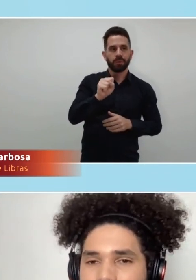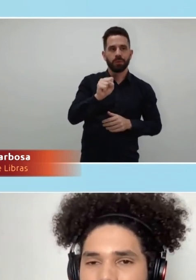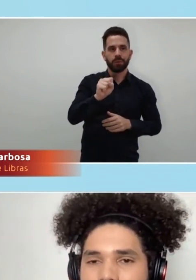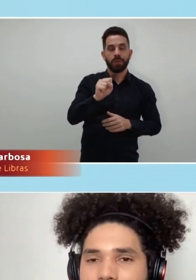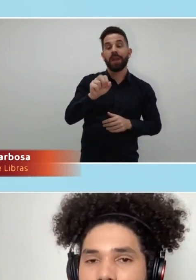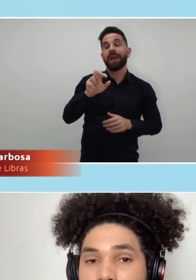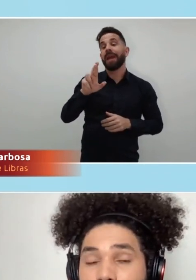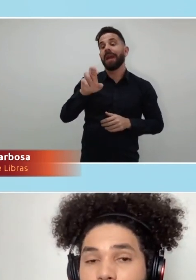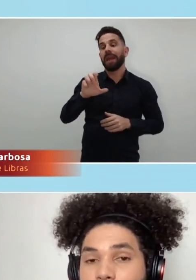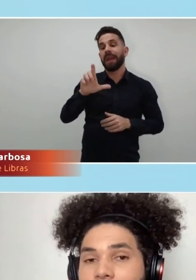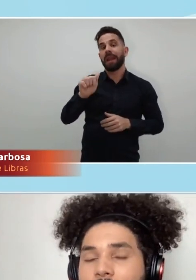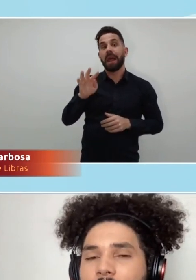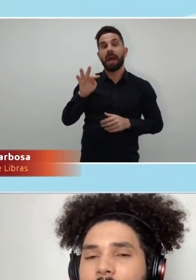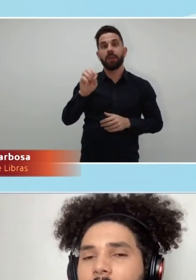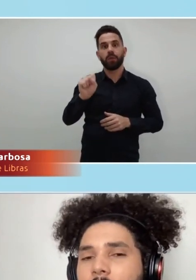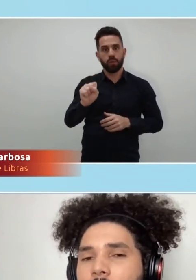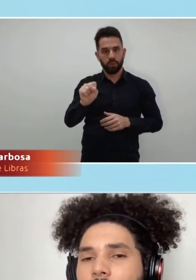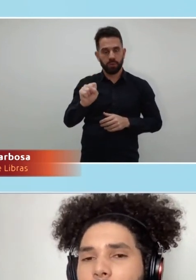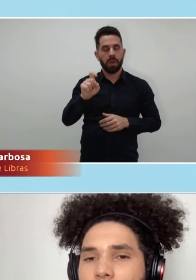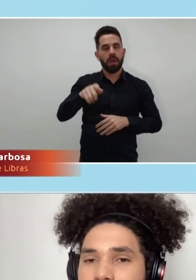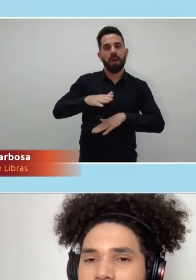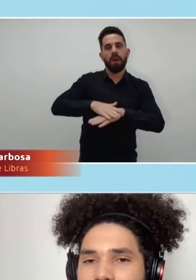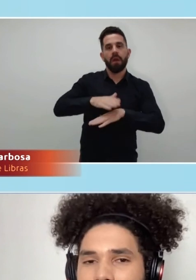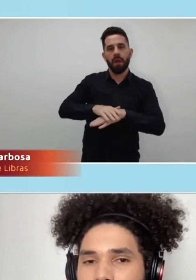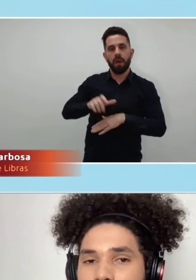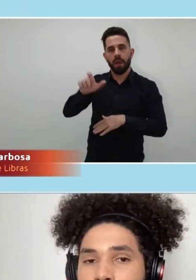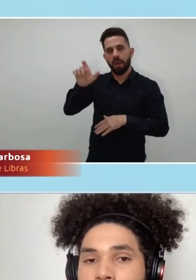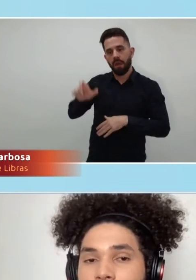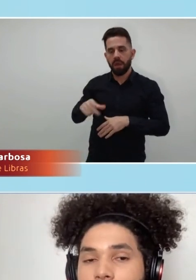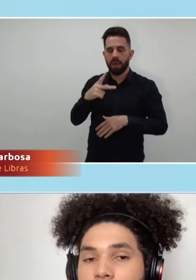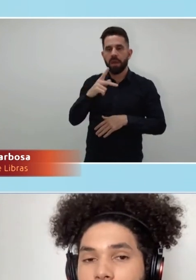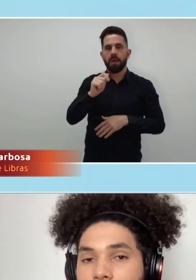isso. Individual da artista carioca Pamela Castro.